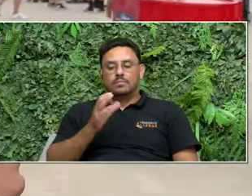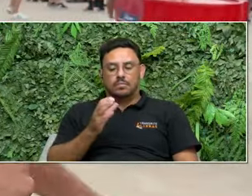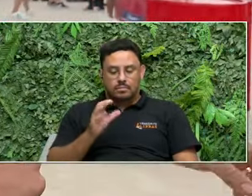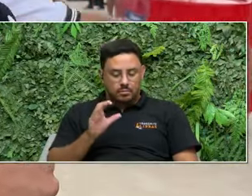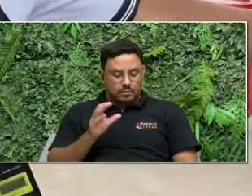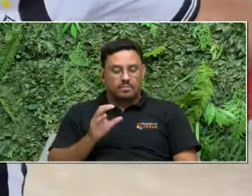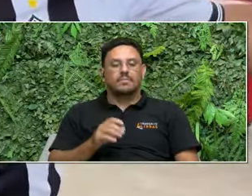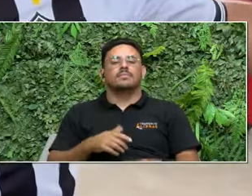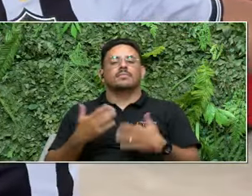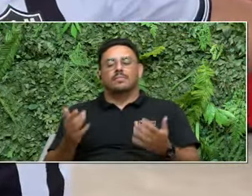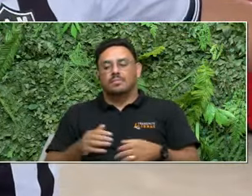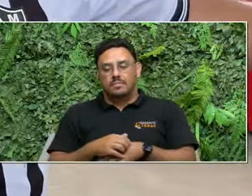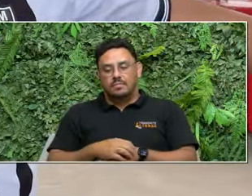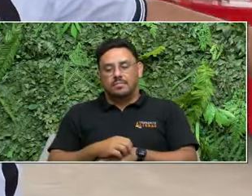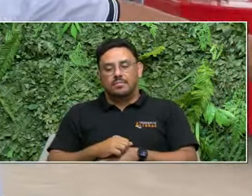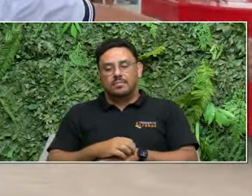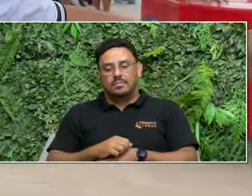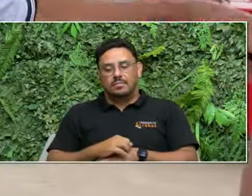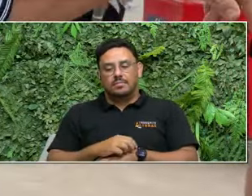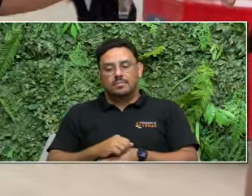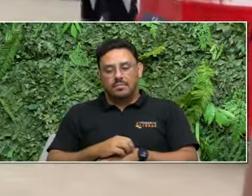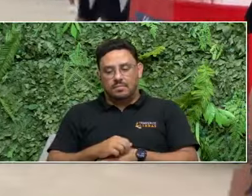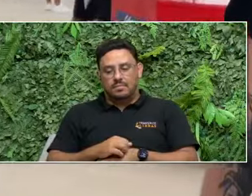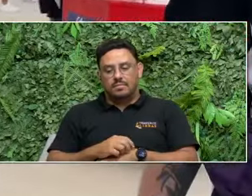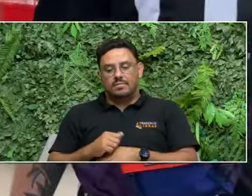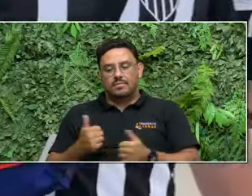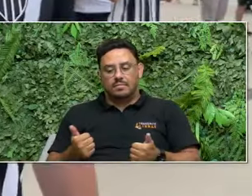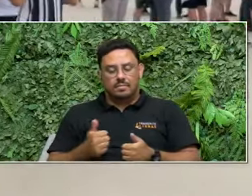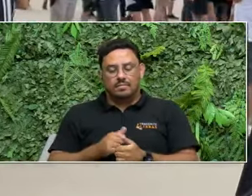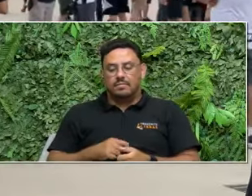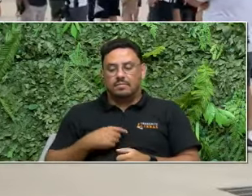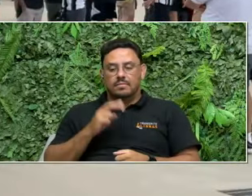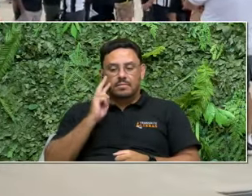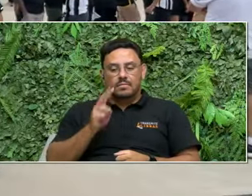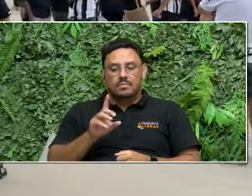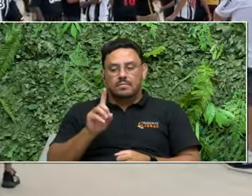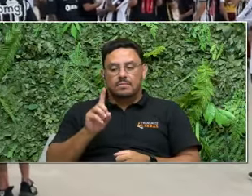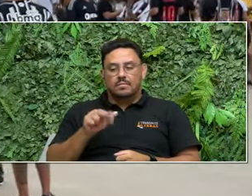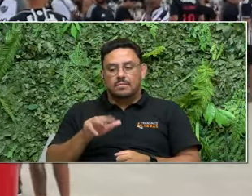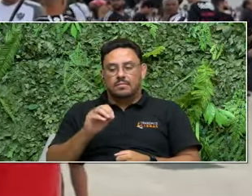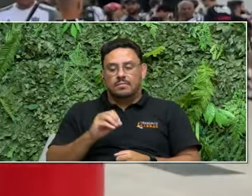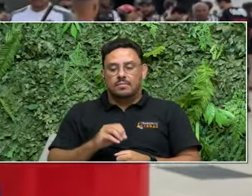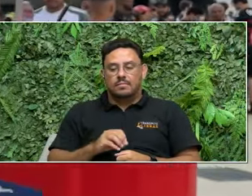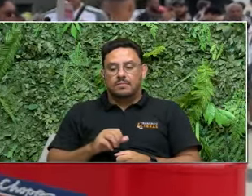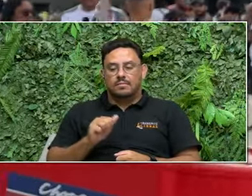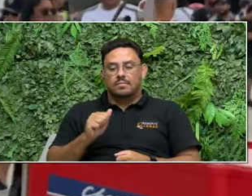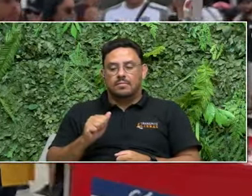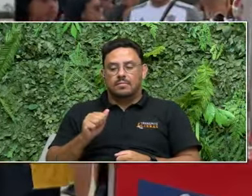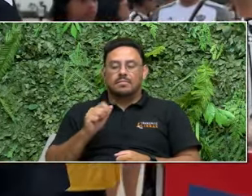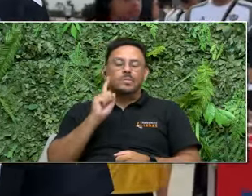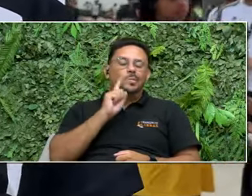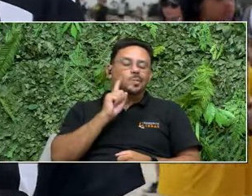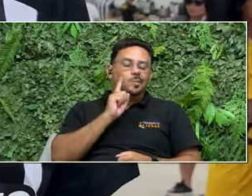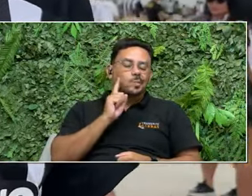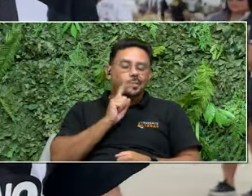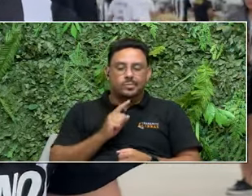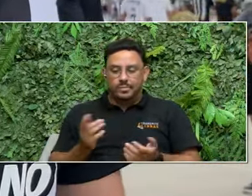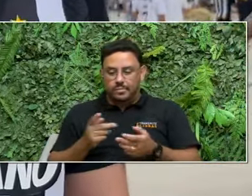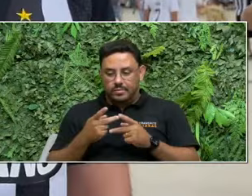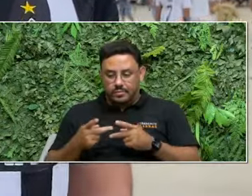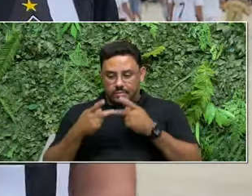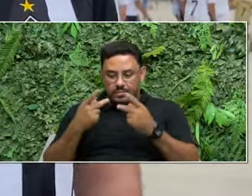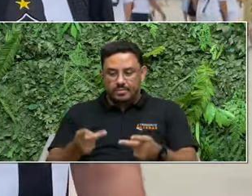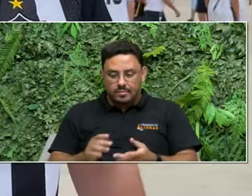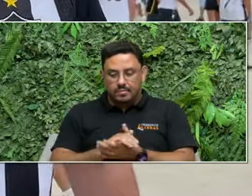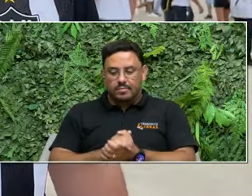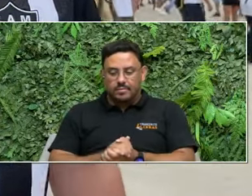aí Contagem Dudu de Atlanta aqui ó Dudu de Atlanta direto de Atlanta veio acompanhar o galão Estamos aqui hoje né marcando